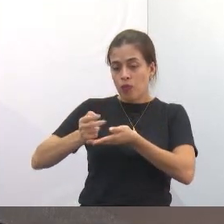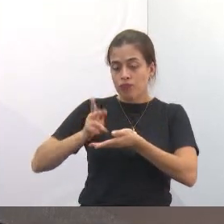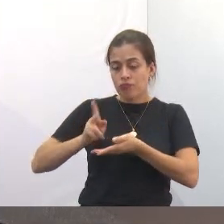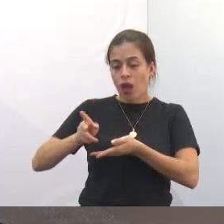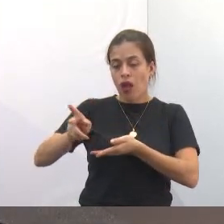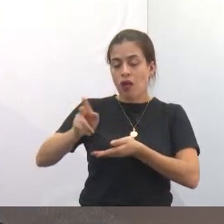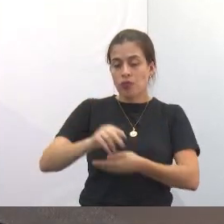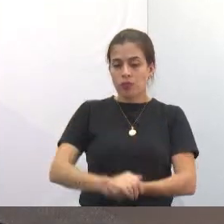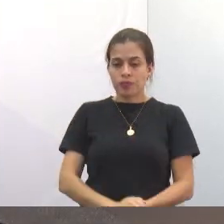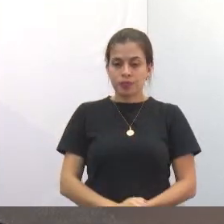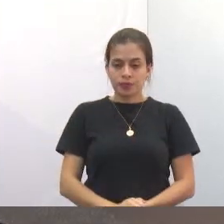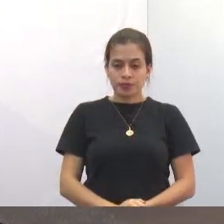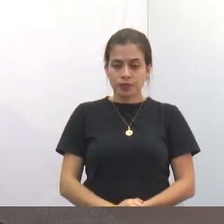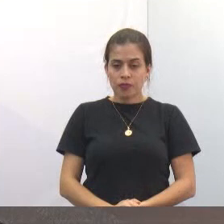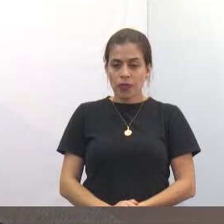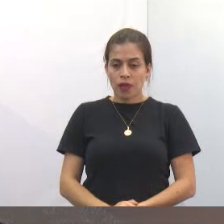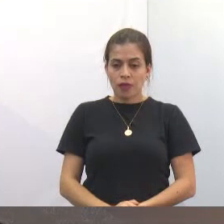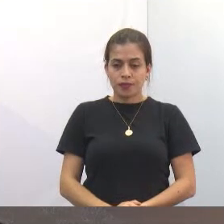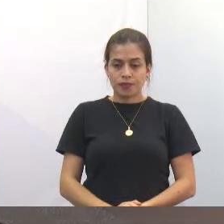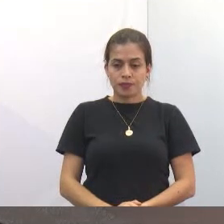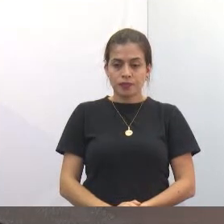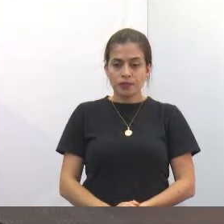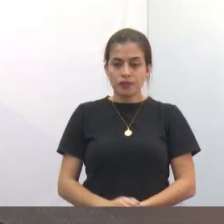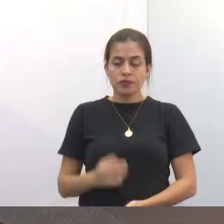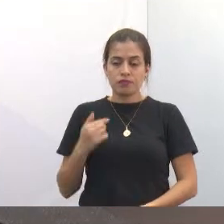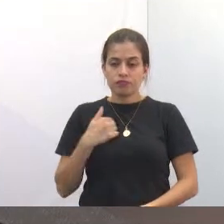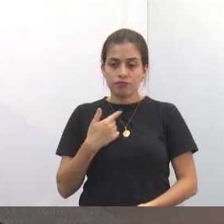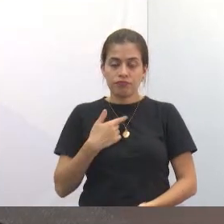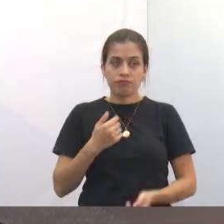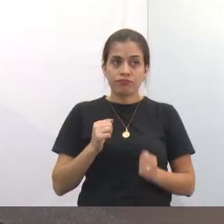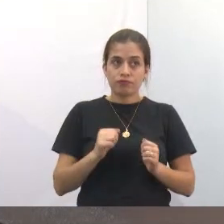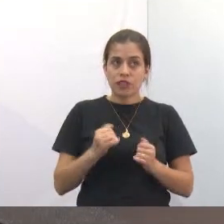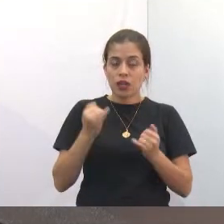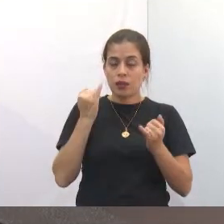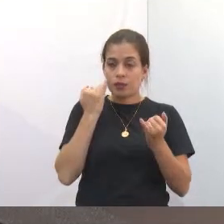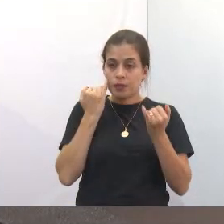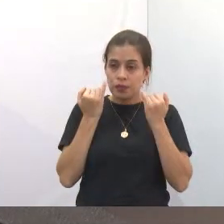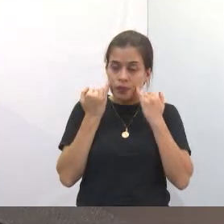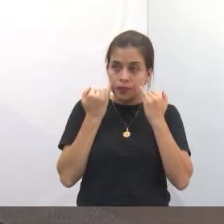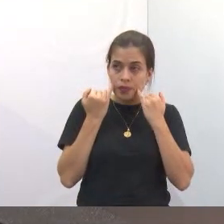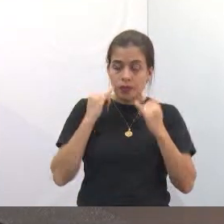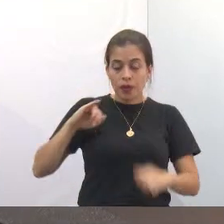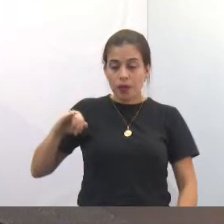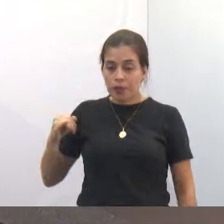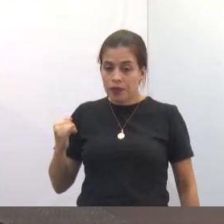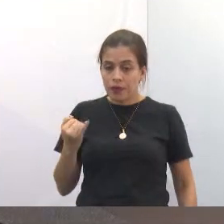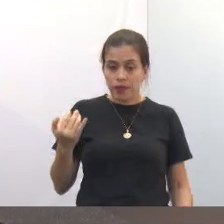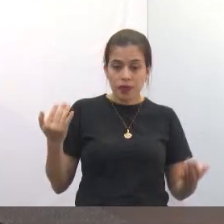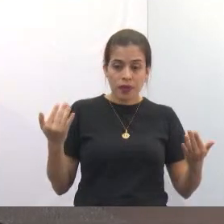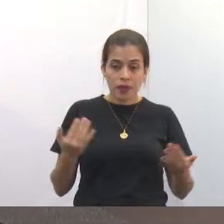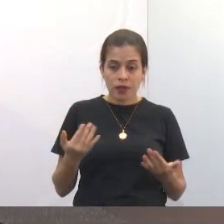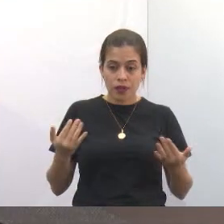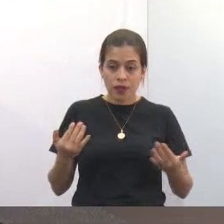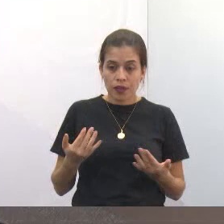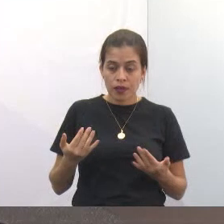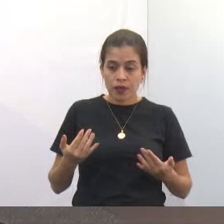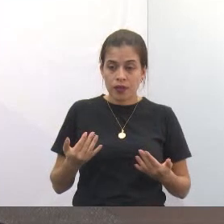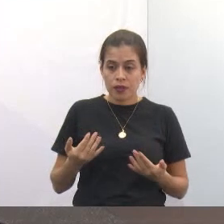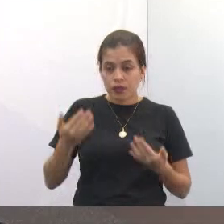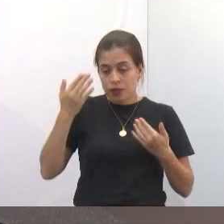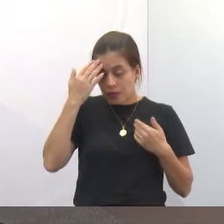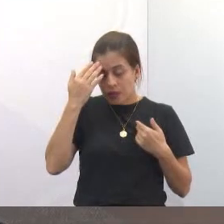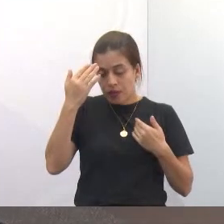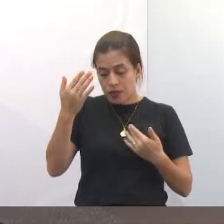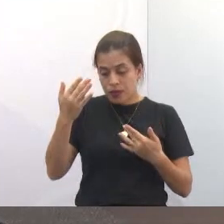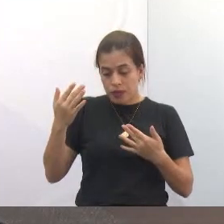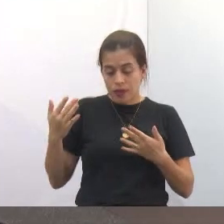constante. Sendo que nos cumpria informar, aproveito a ocasião para renovar votos de estima e